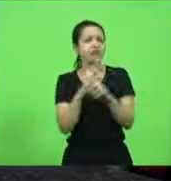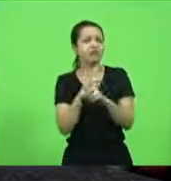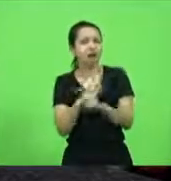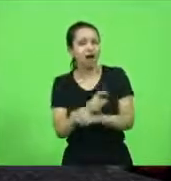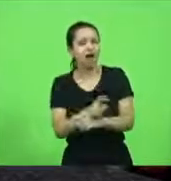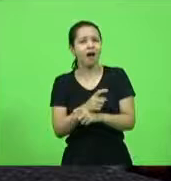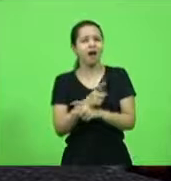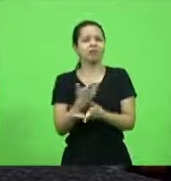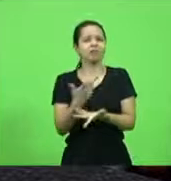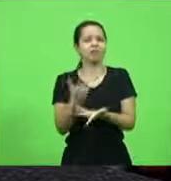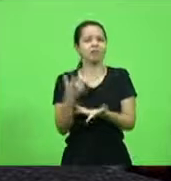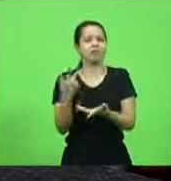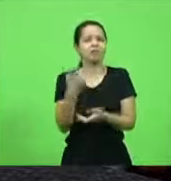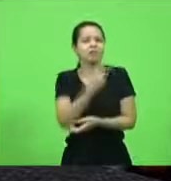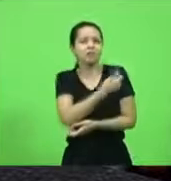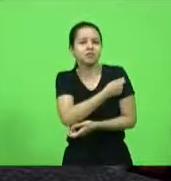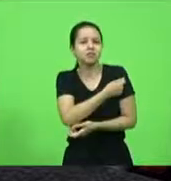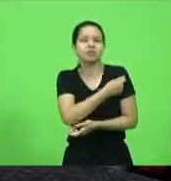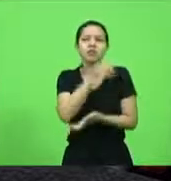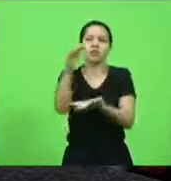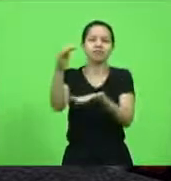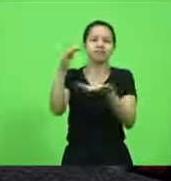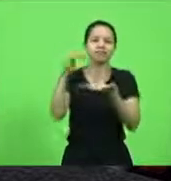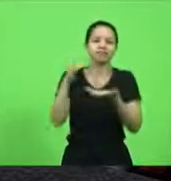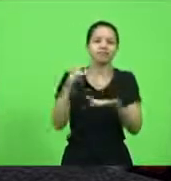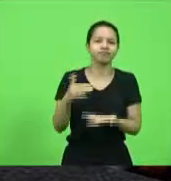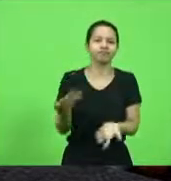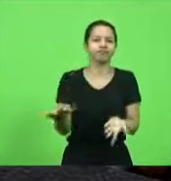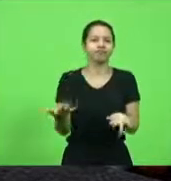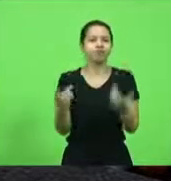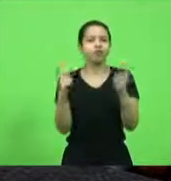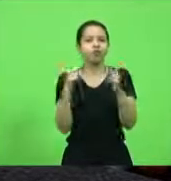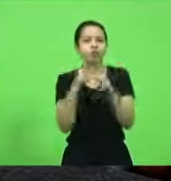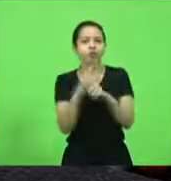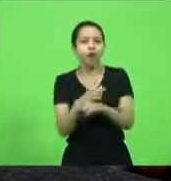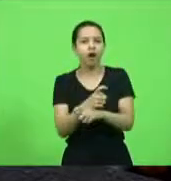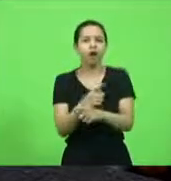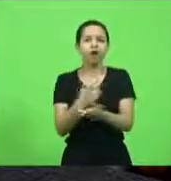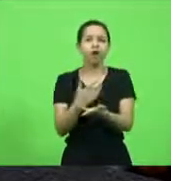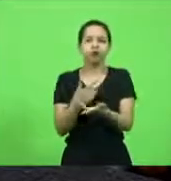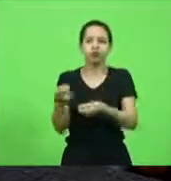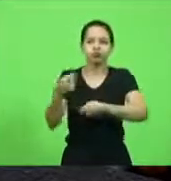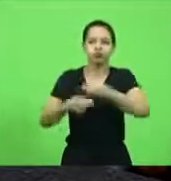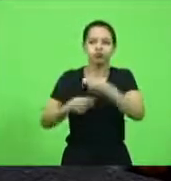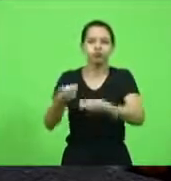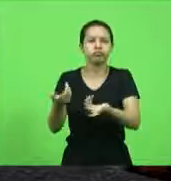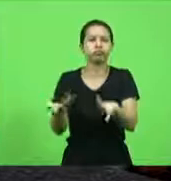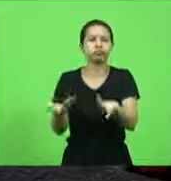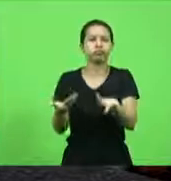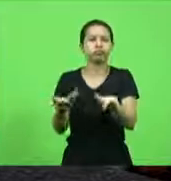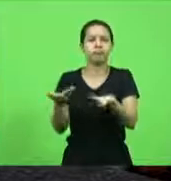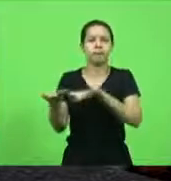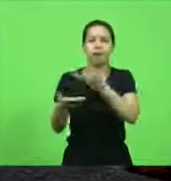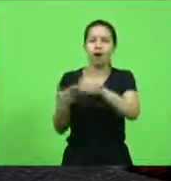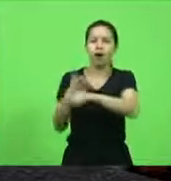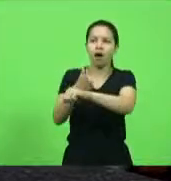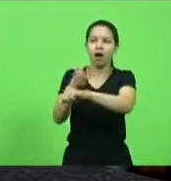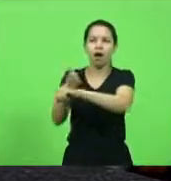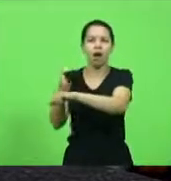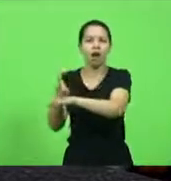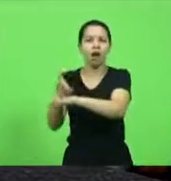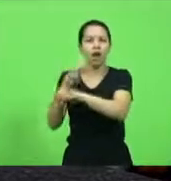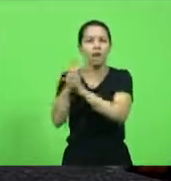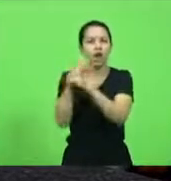não querer negociar, não querer ir atrás e fazer parcerias com determinados